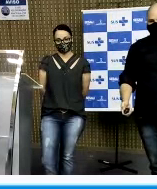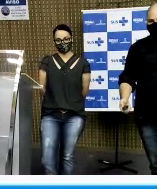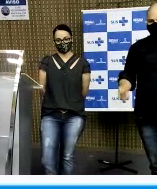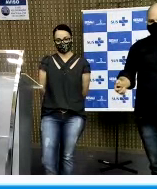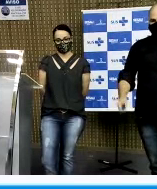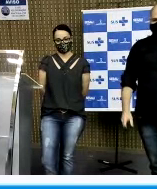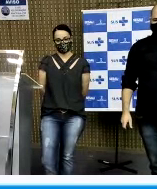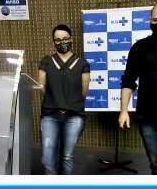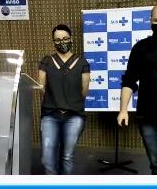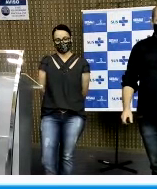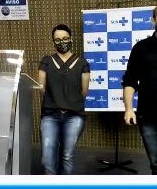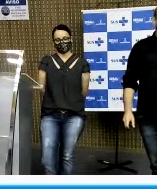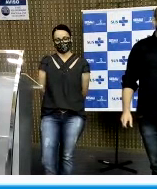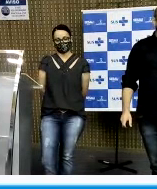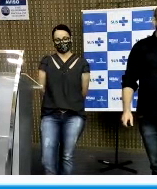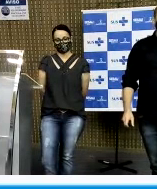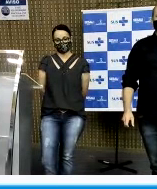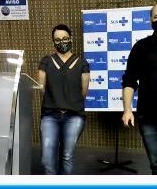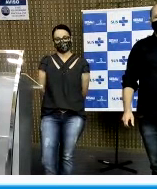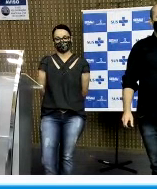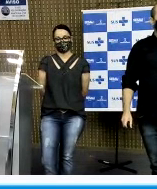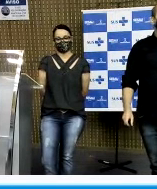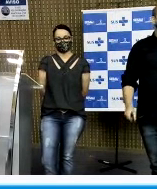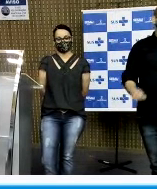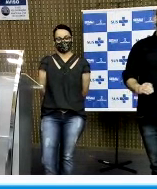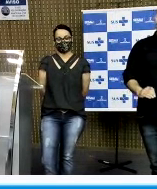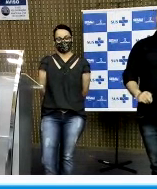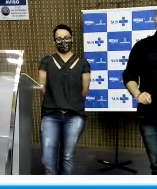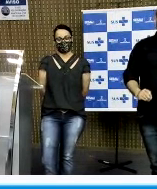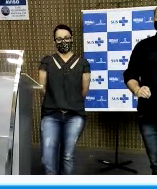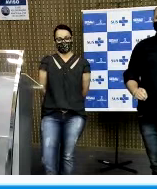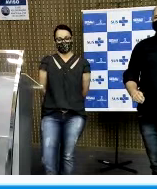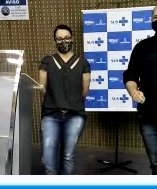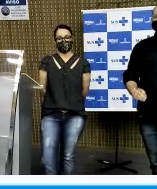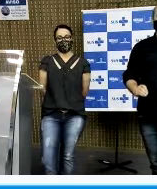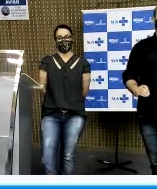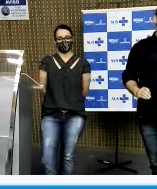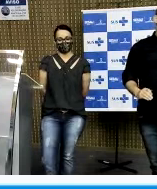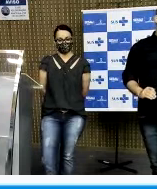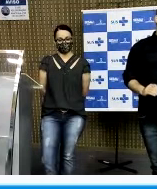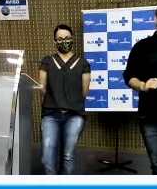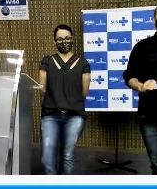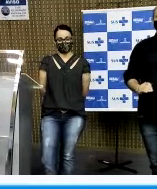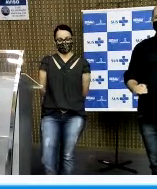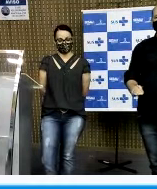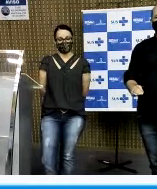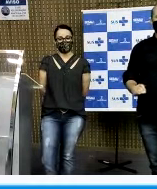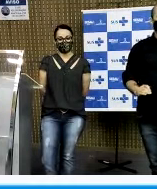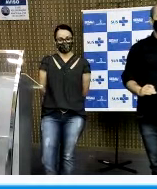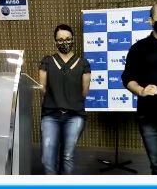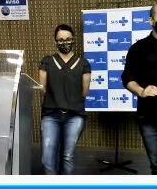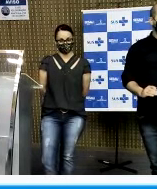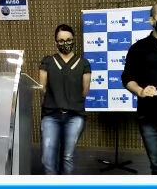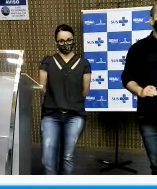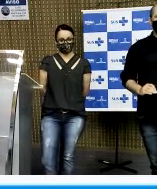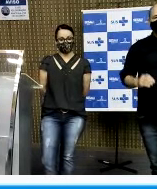serviço. Perfil acadêmico. Atualmente, na unidade, eu tenho 4 acadêmicos de enfermagem de graduação da